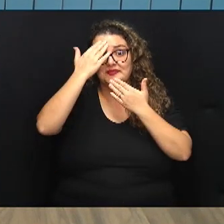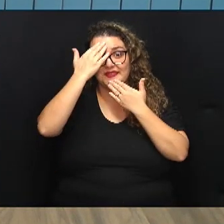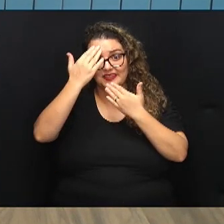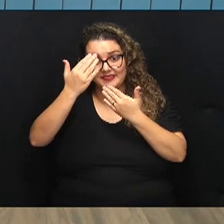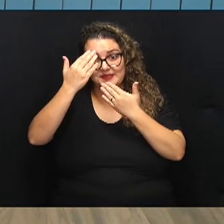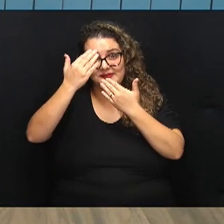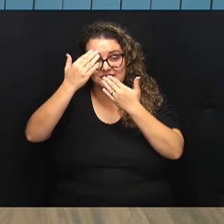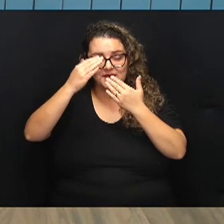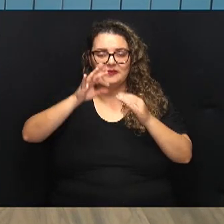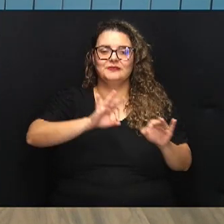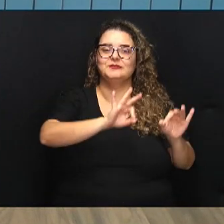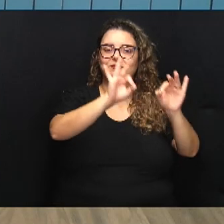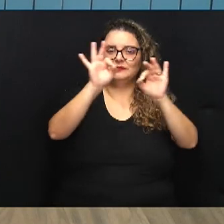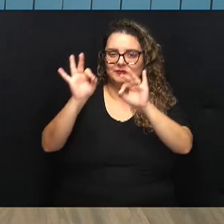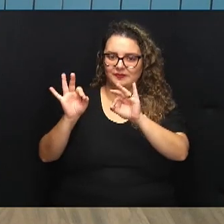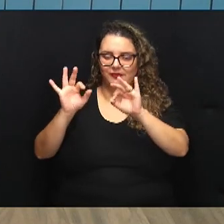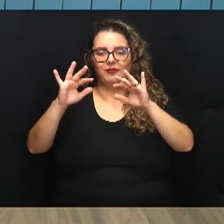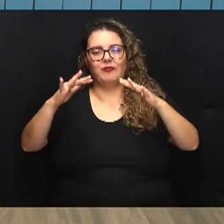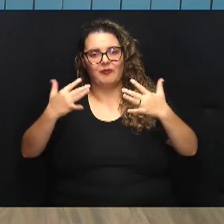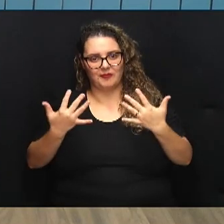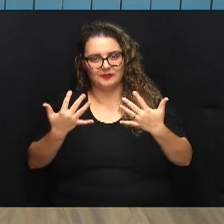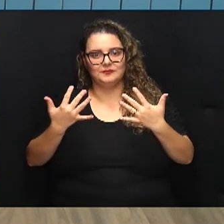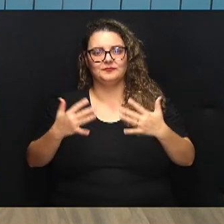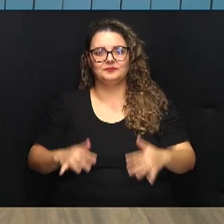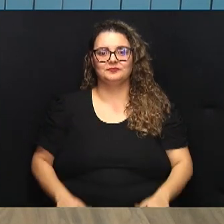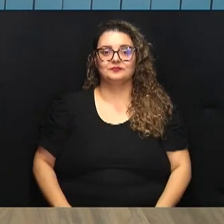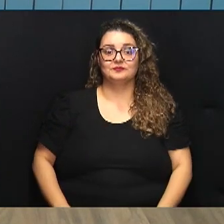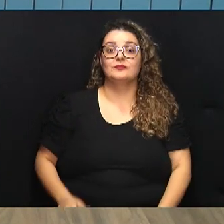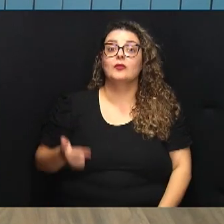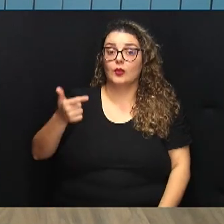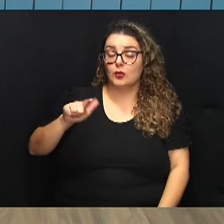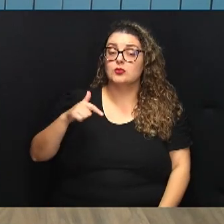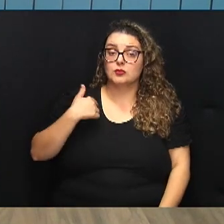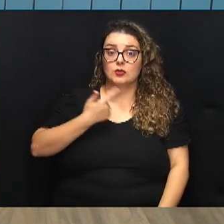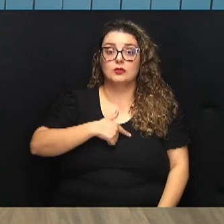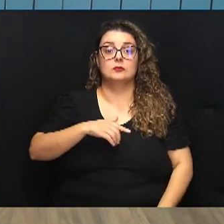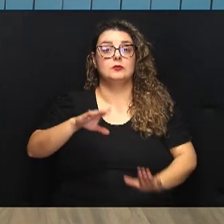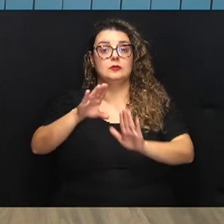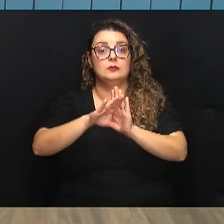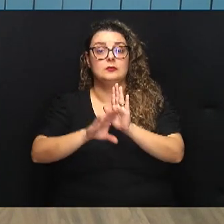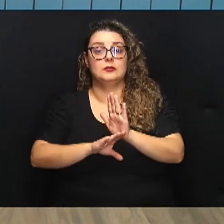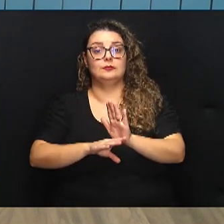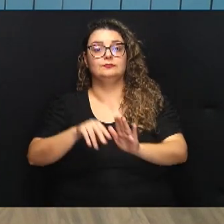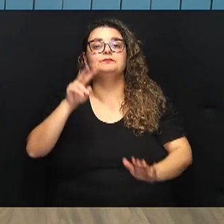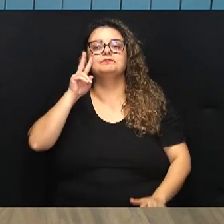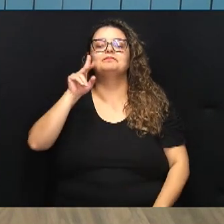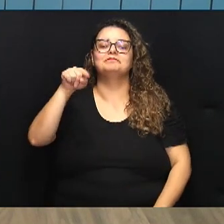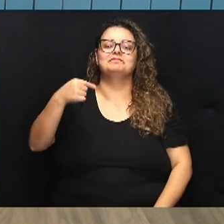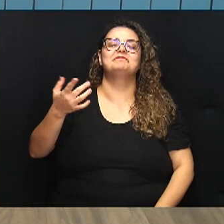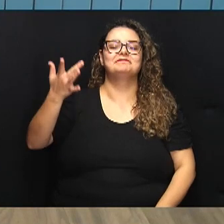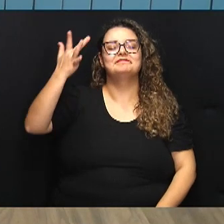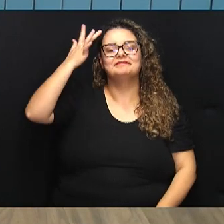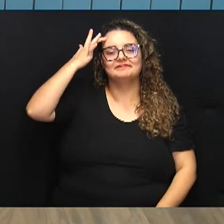Muito obrigado pela sua companhia, pela sua audiência. Continue na nossa programação